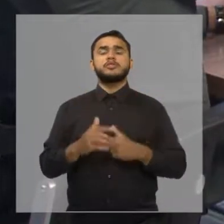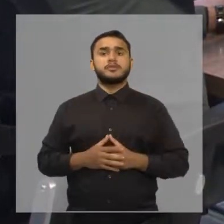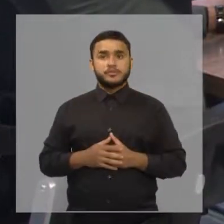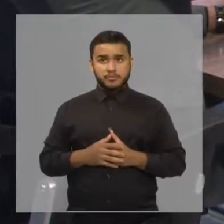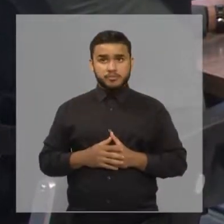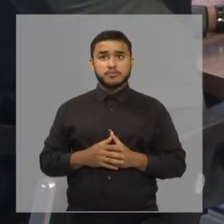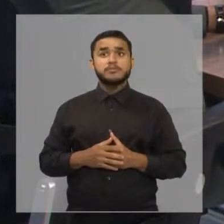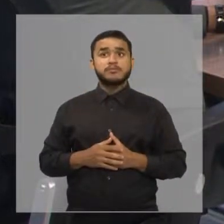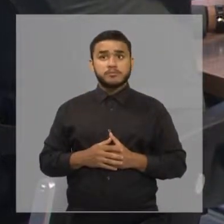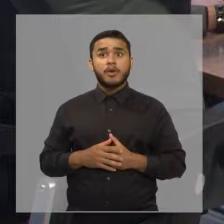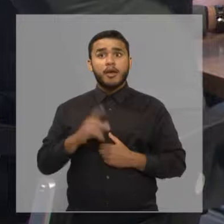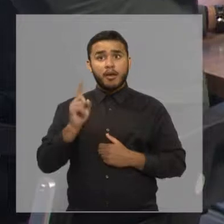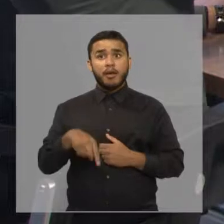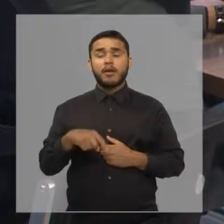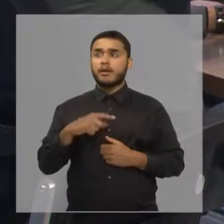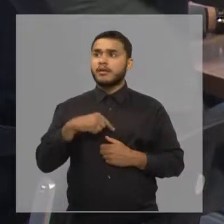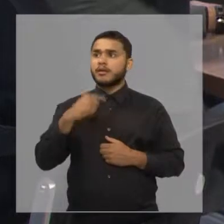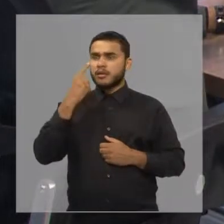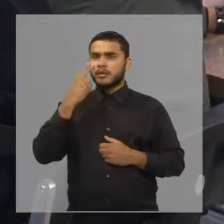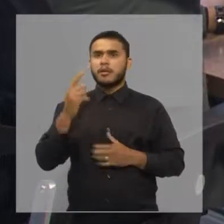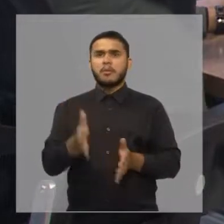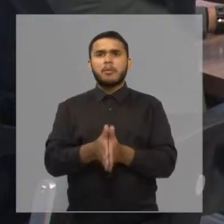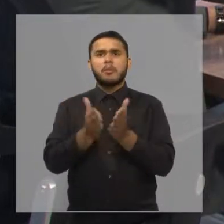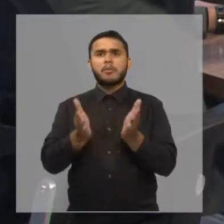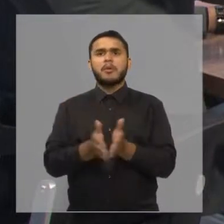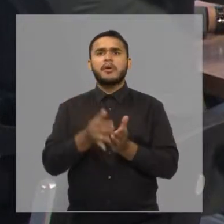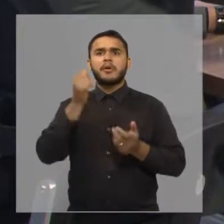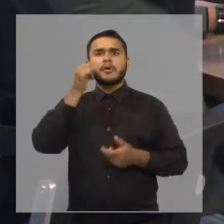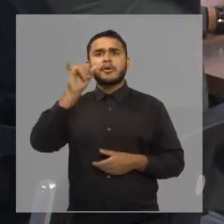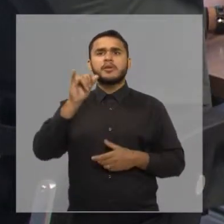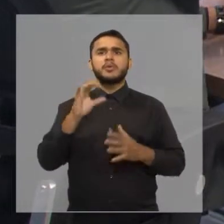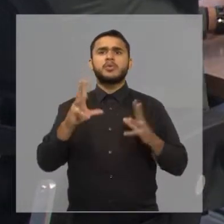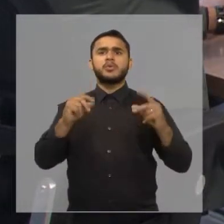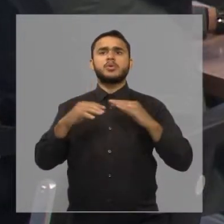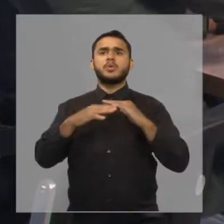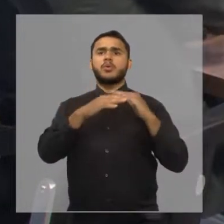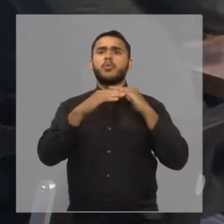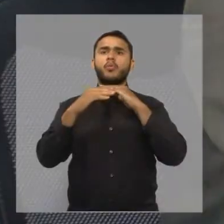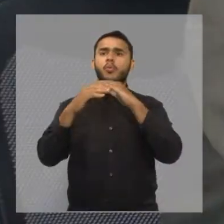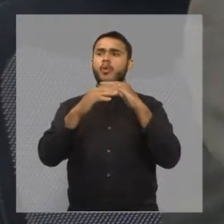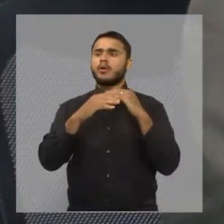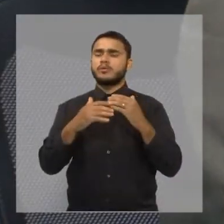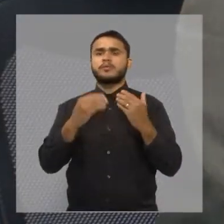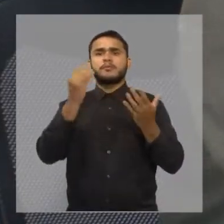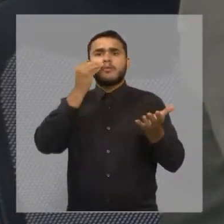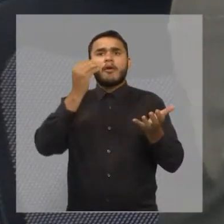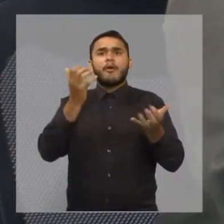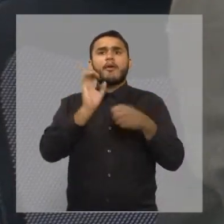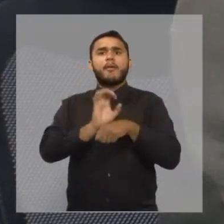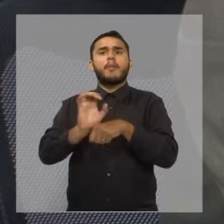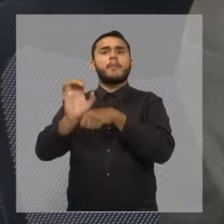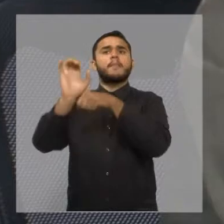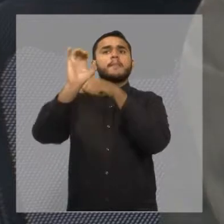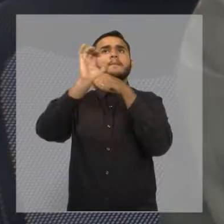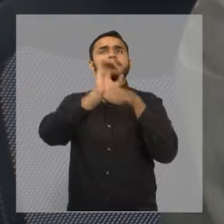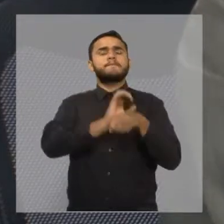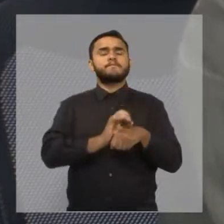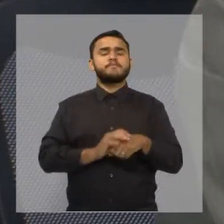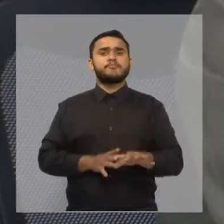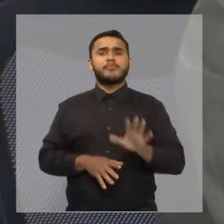é constitucional. Né? O combate à pobreza e a igualdade regional é uma questão que está constitucionalizada. Mas parece que a